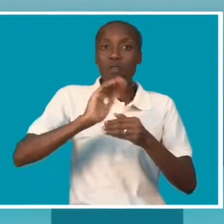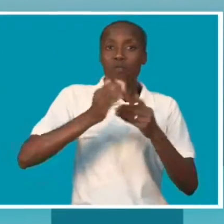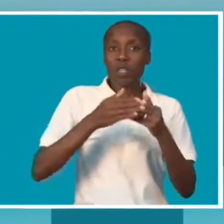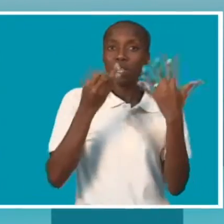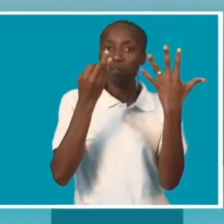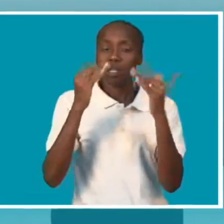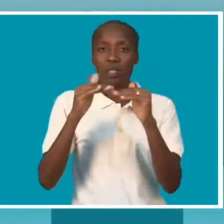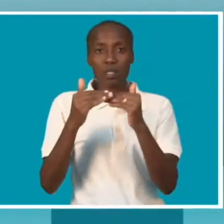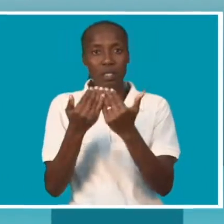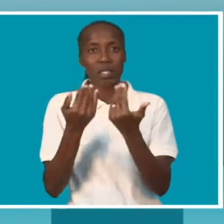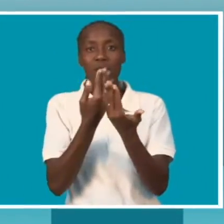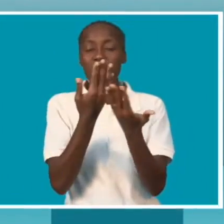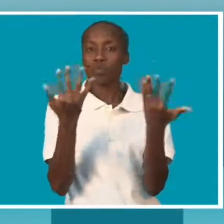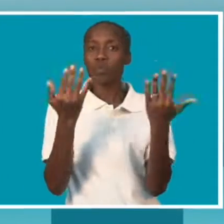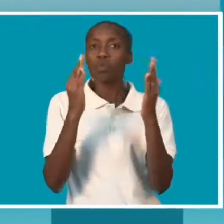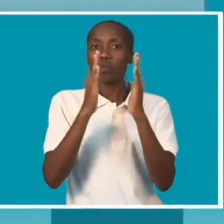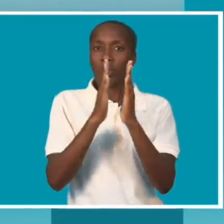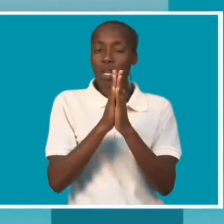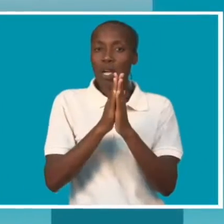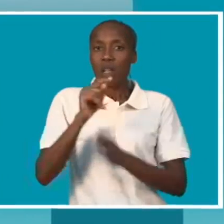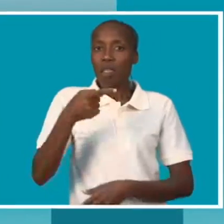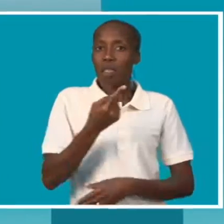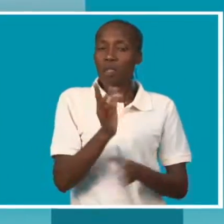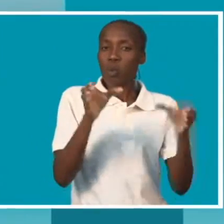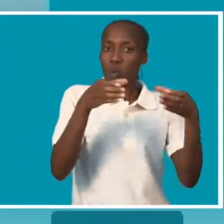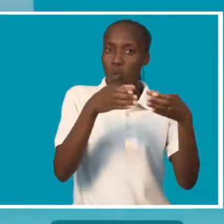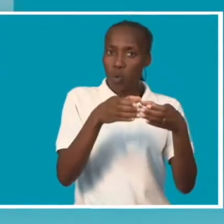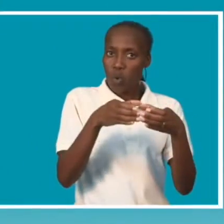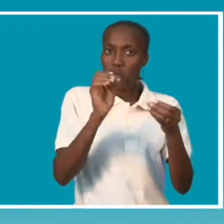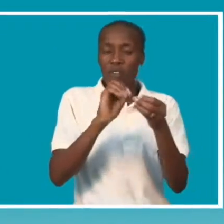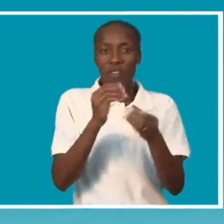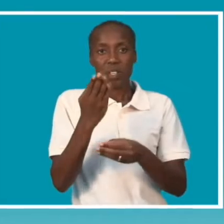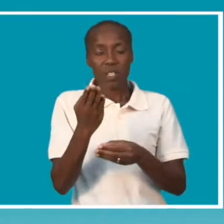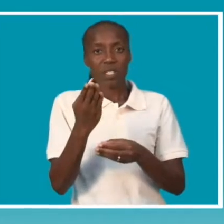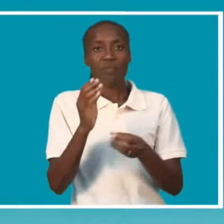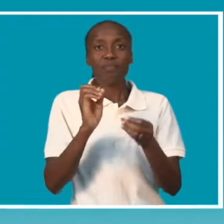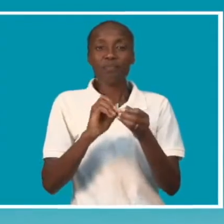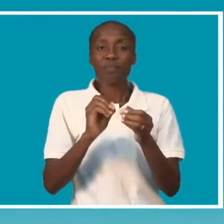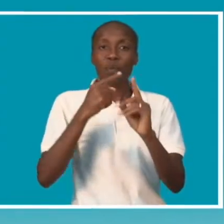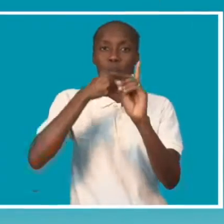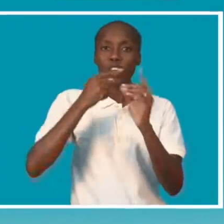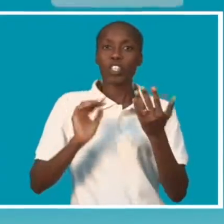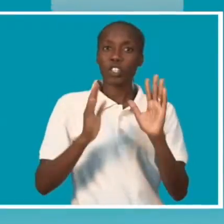7 dias, agradecer a vasta equipa que tornou possível esta edição. Tudo bem, tudo bom.